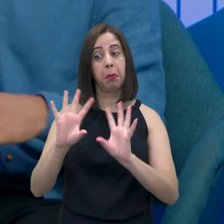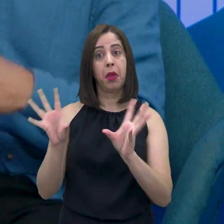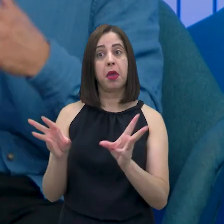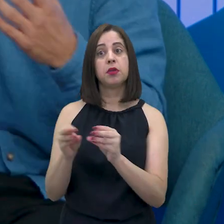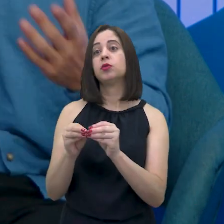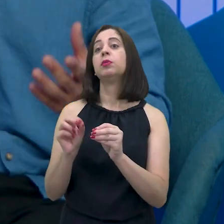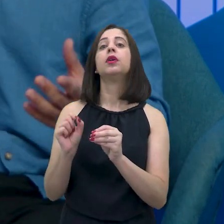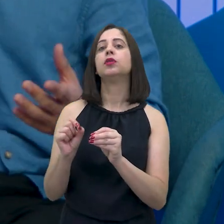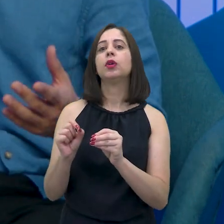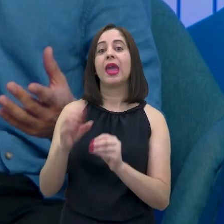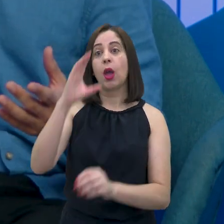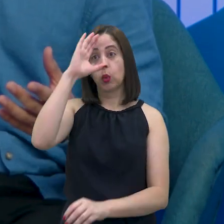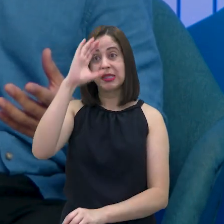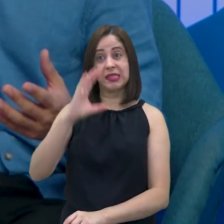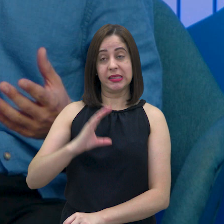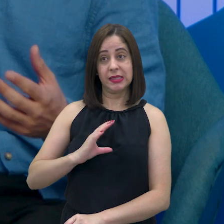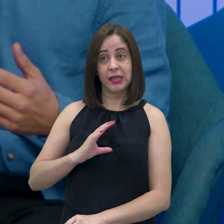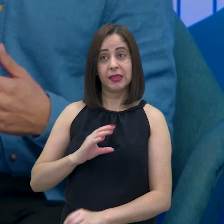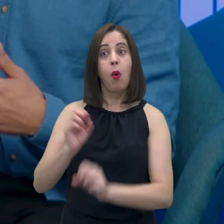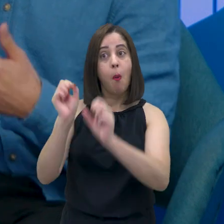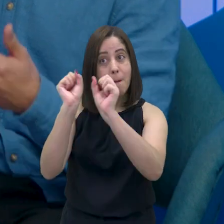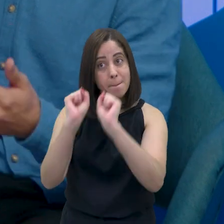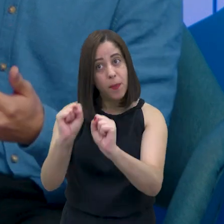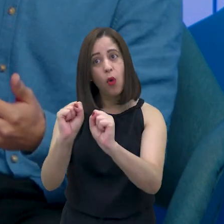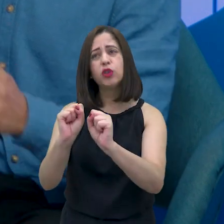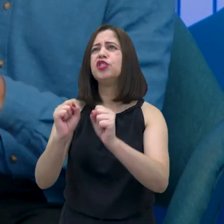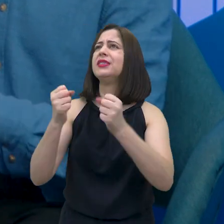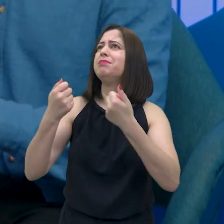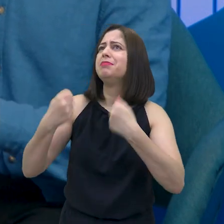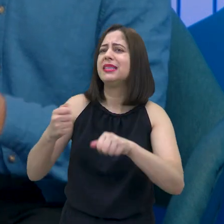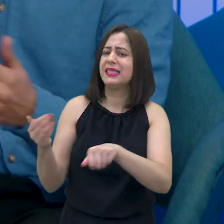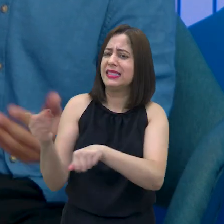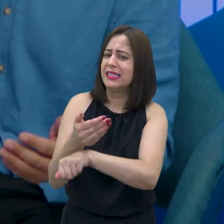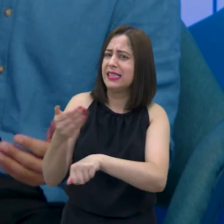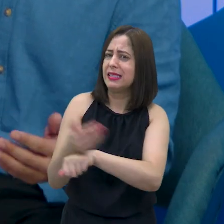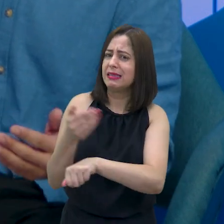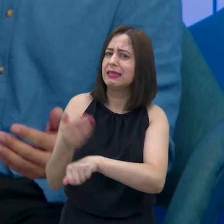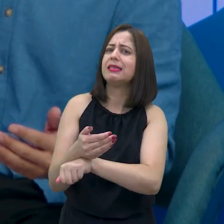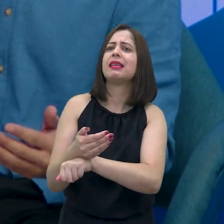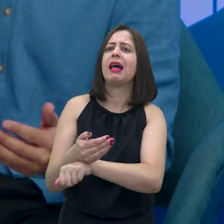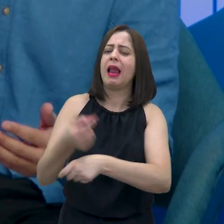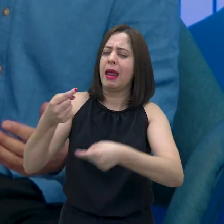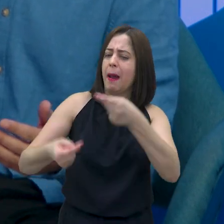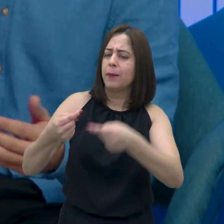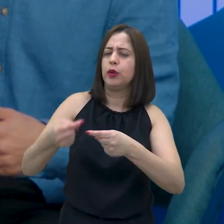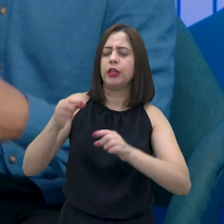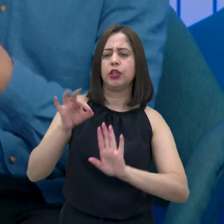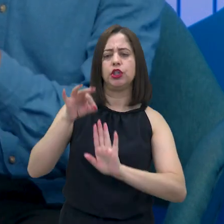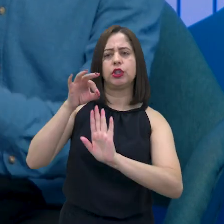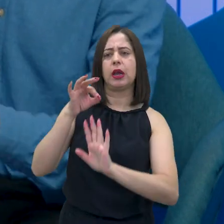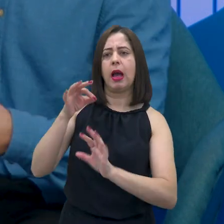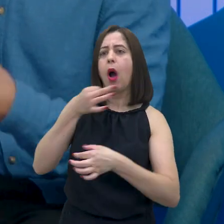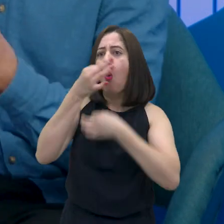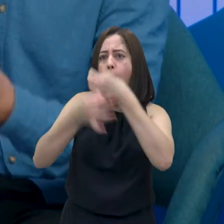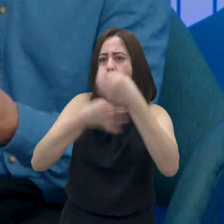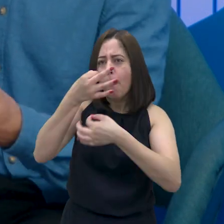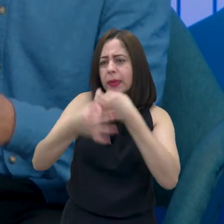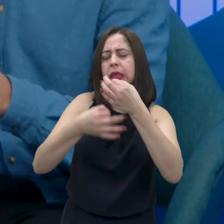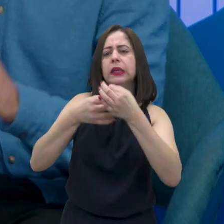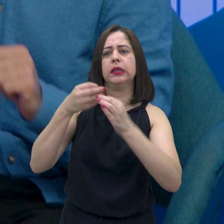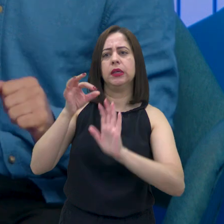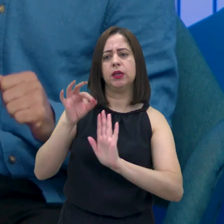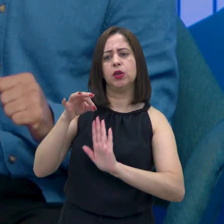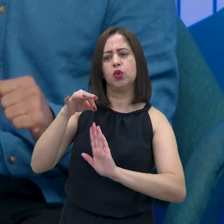certeza. Resumindo tudo isso que a gente falou aqui, o cidadão pode e deve participar da política de maneira ativa, sugerindo,